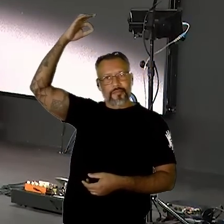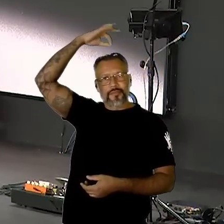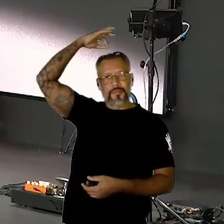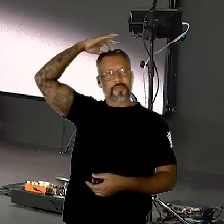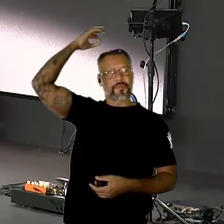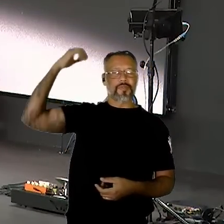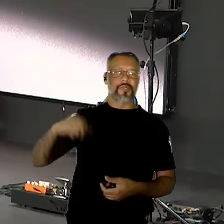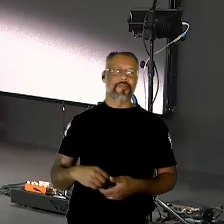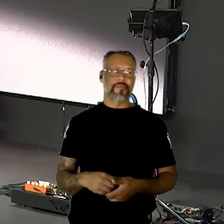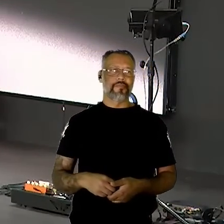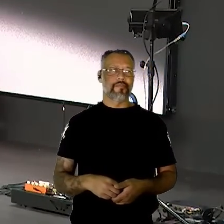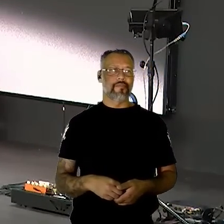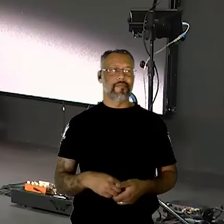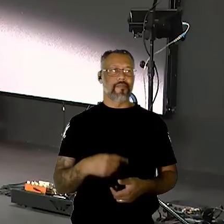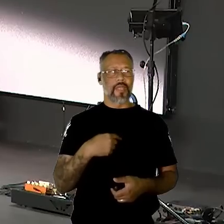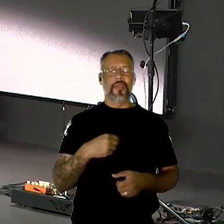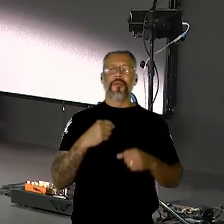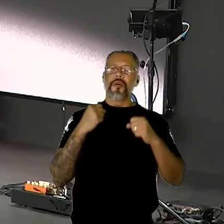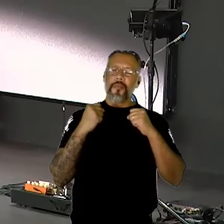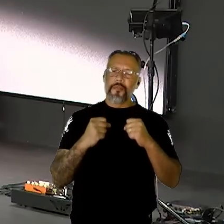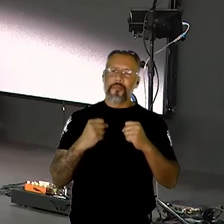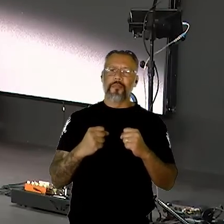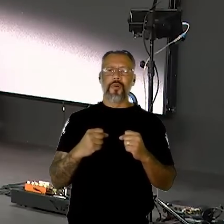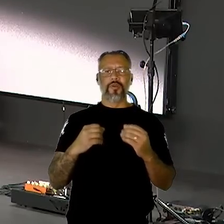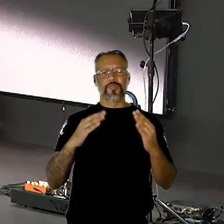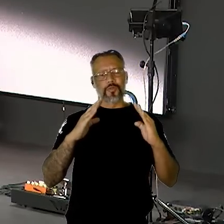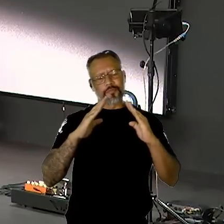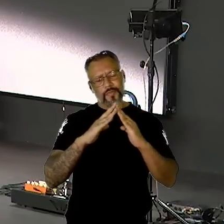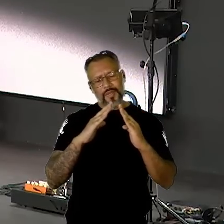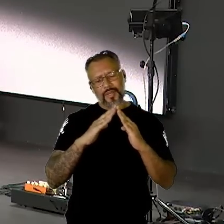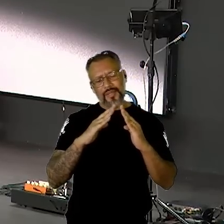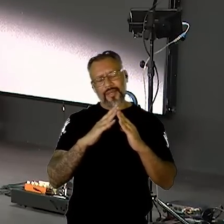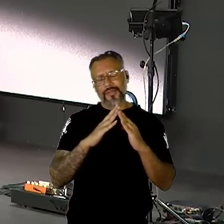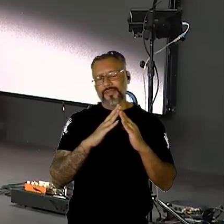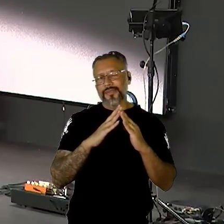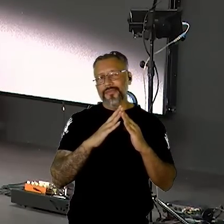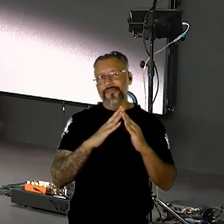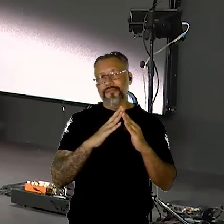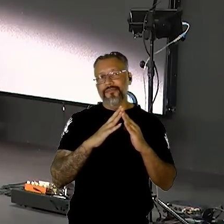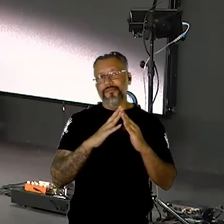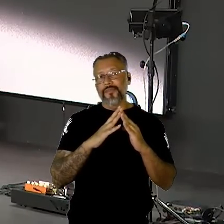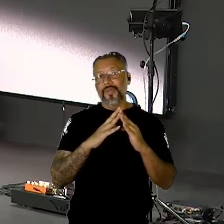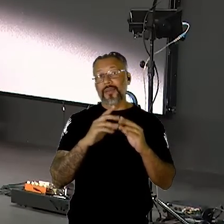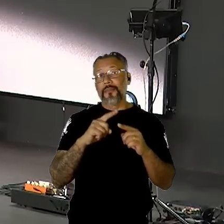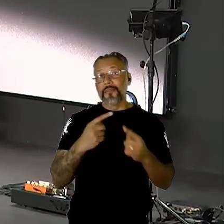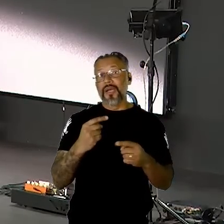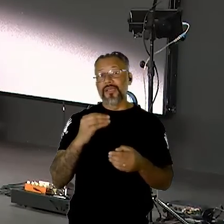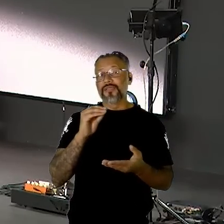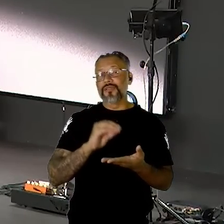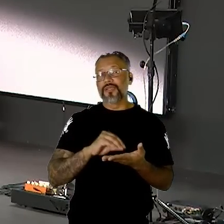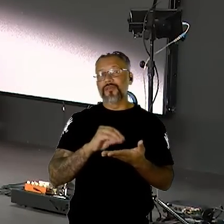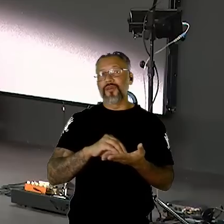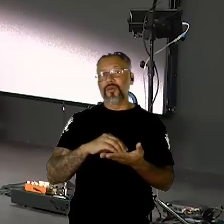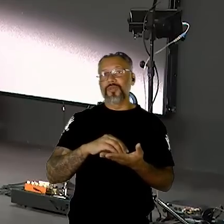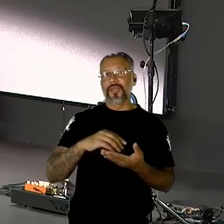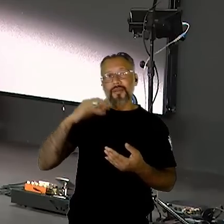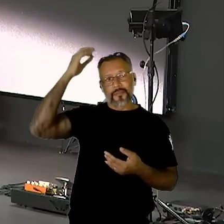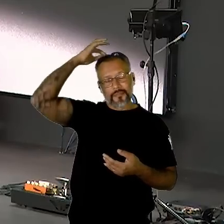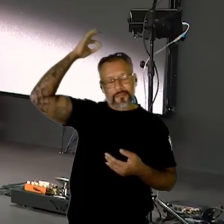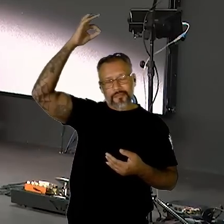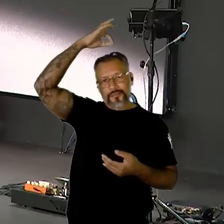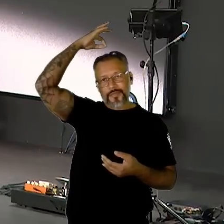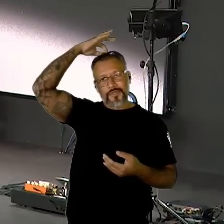renovado falar em línguas e ser um templo vazio João 3 5